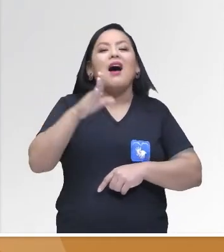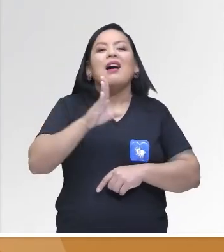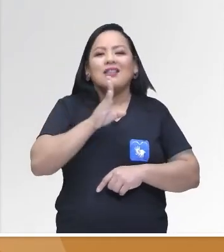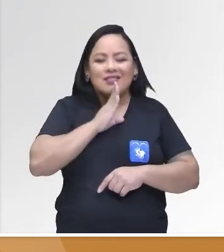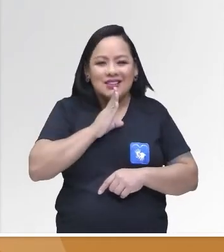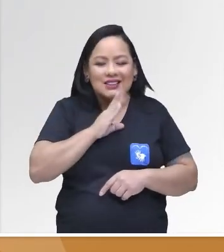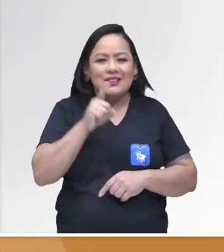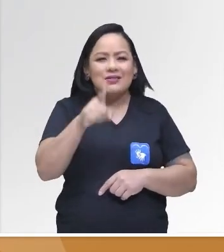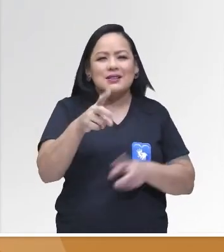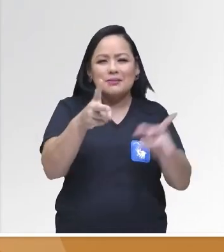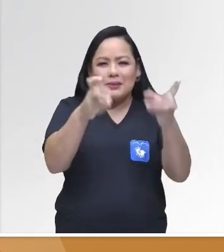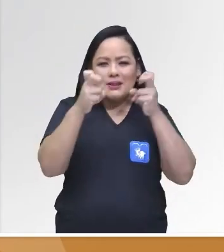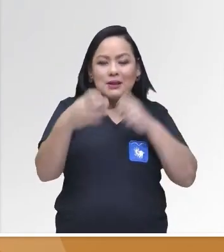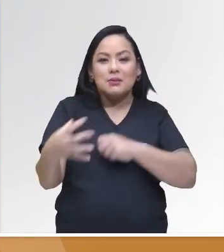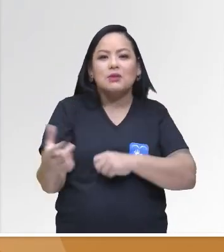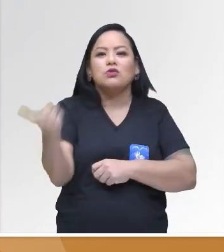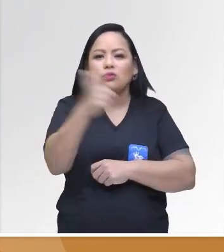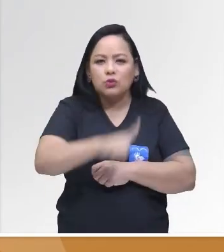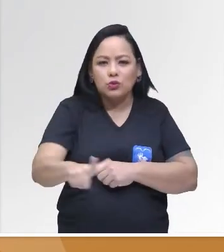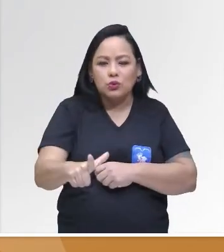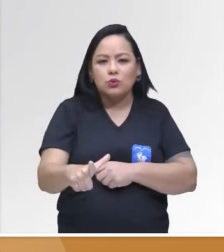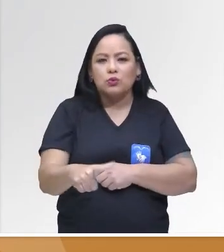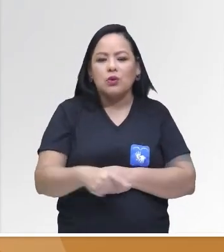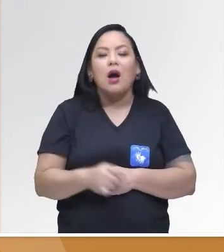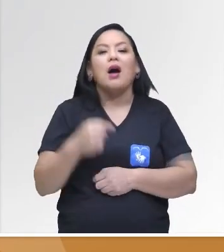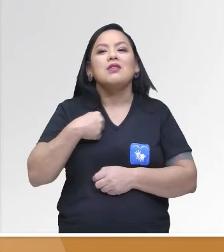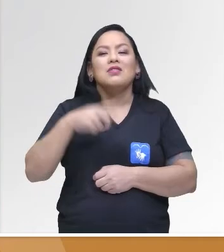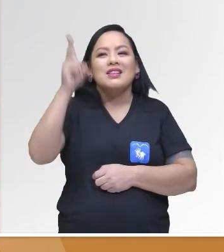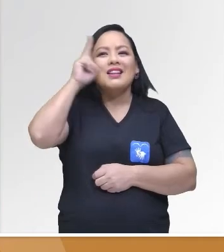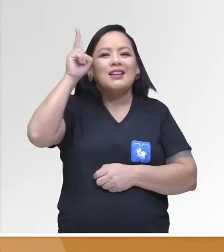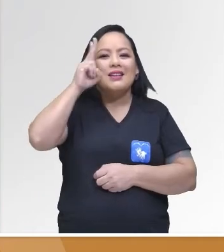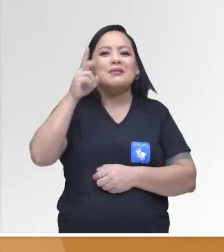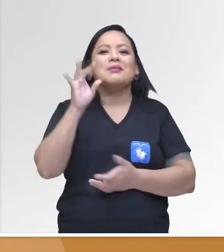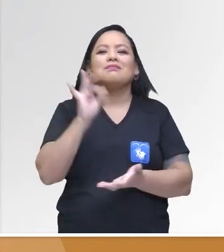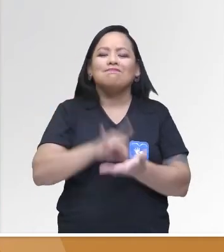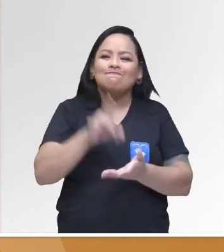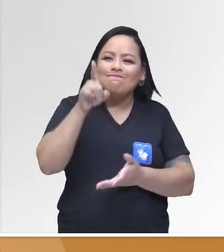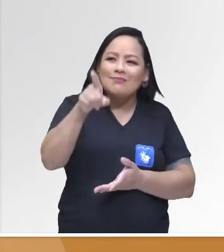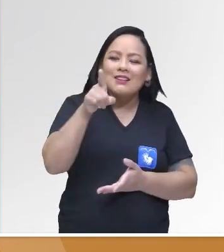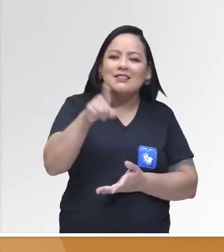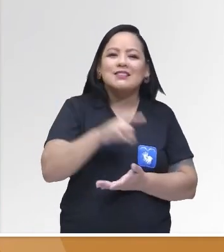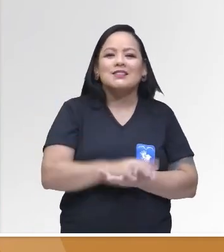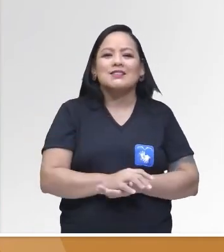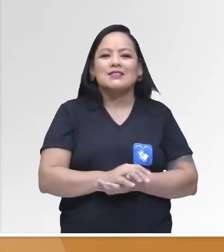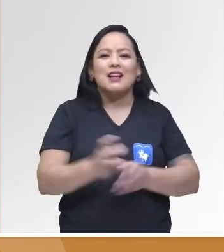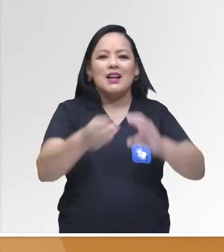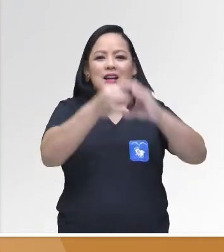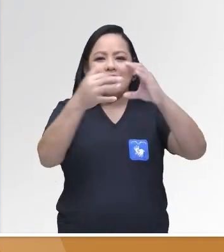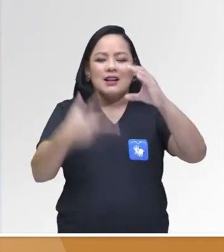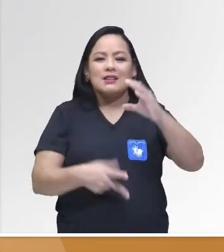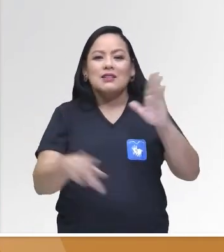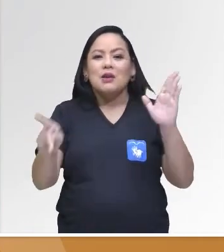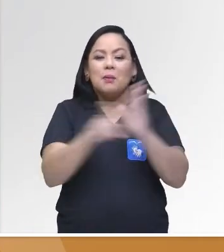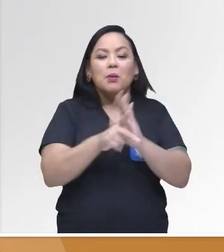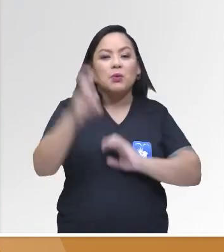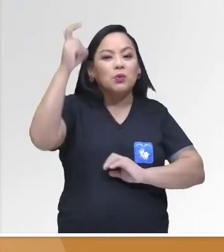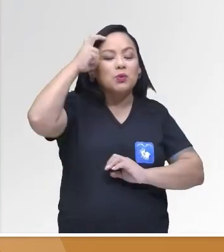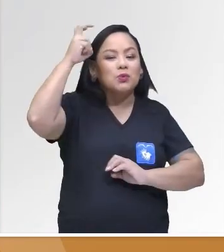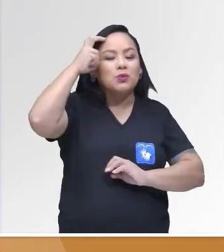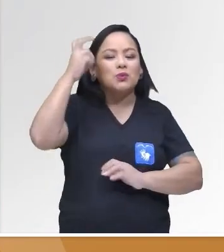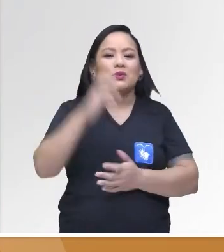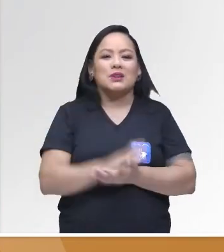quando você vê novamente, você diz, aquilo é a cara daquela cultura.